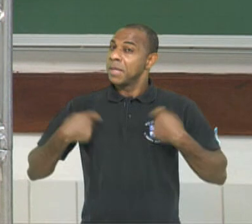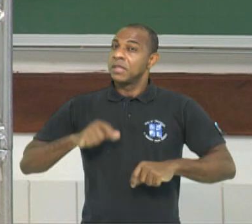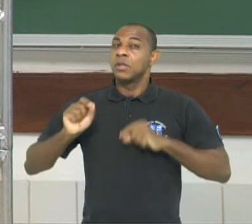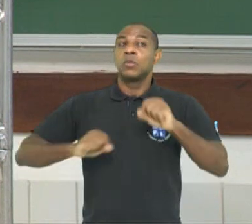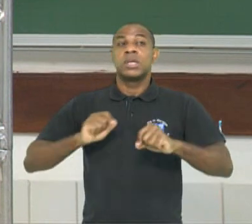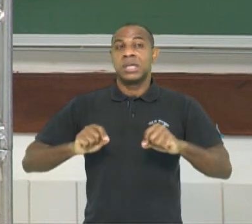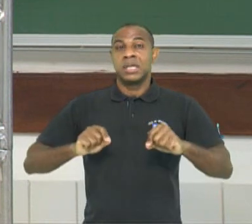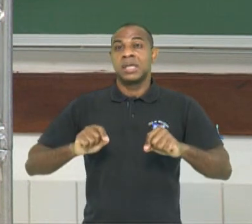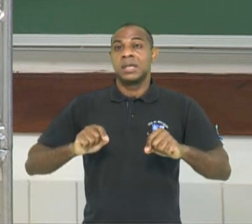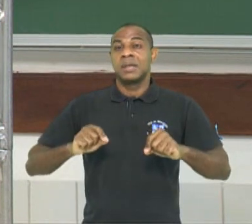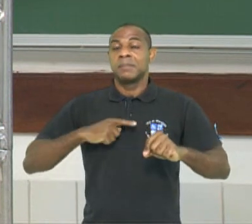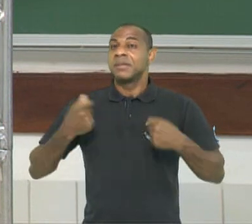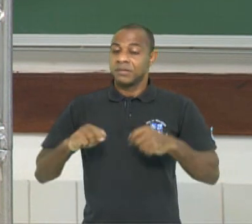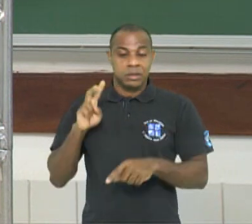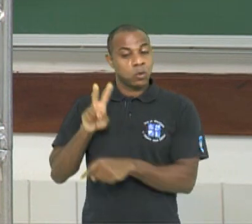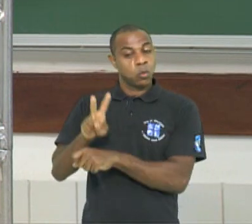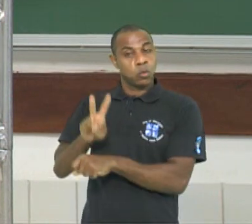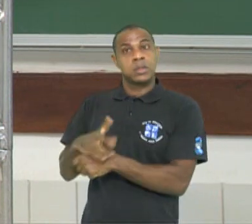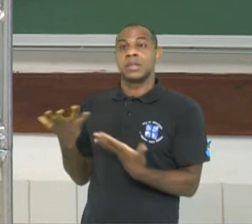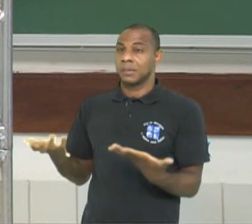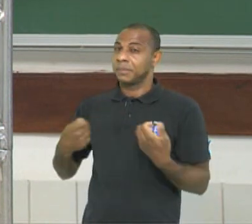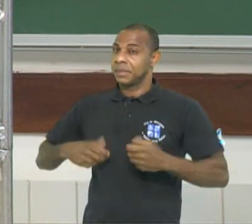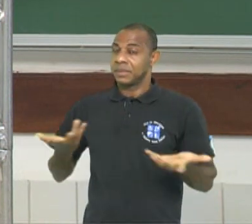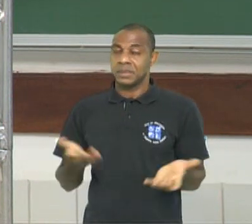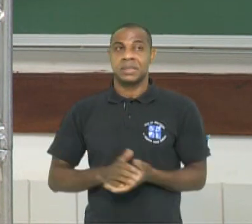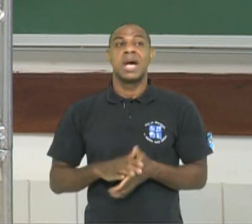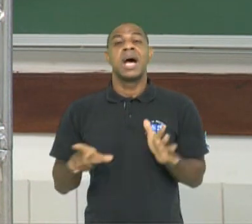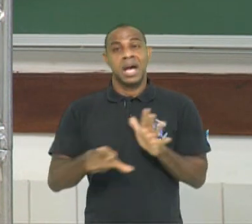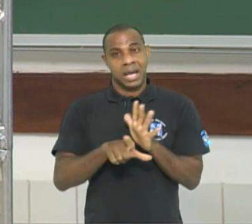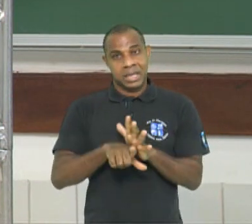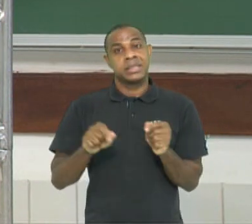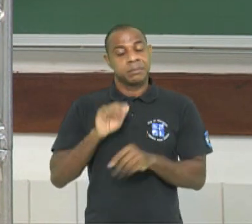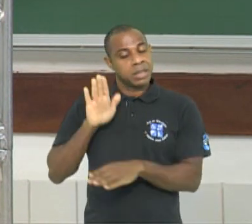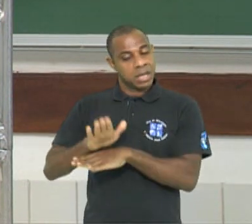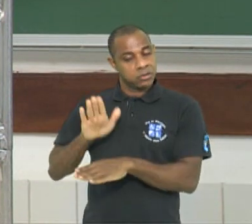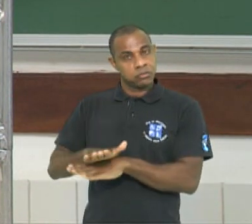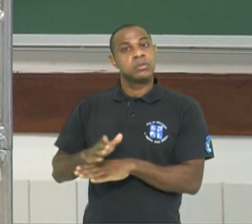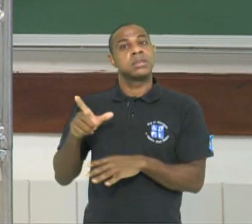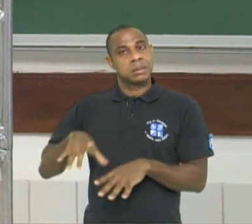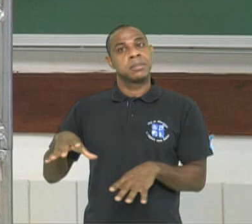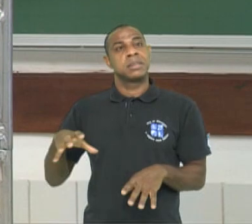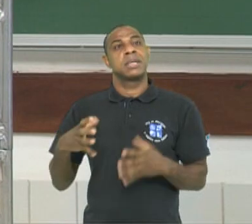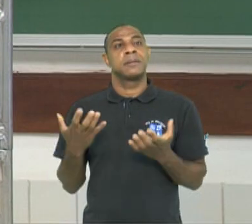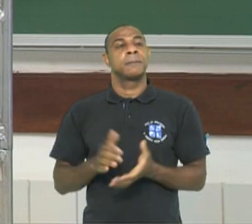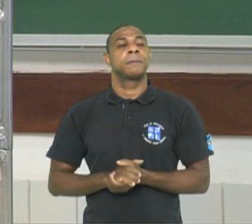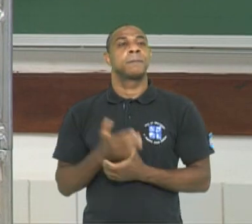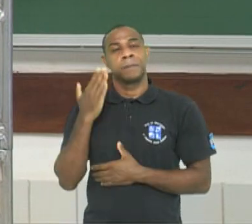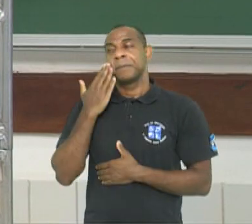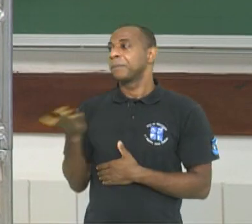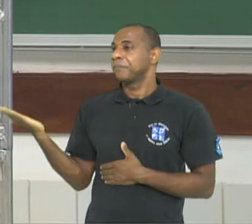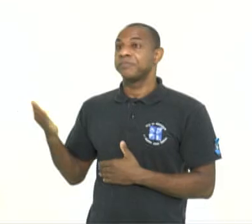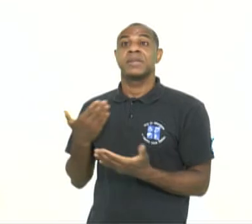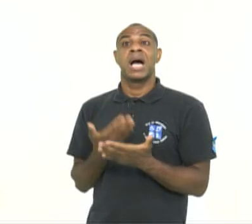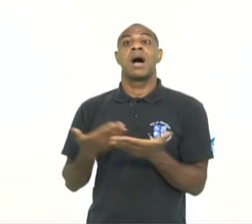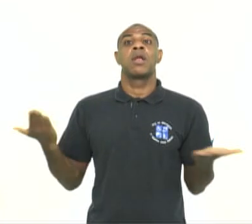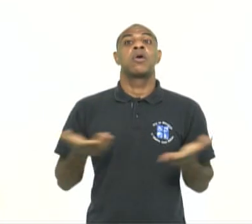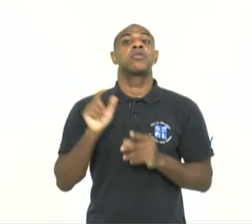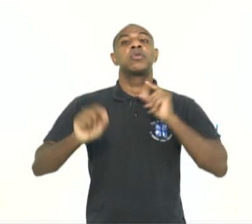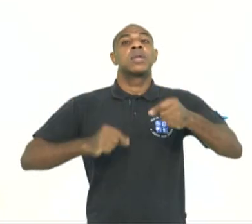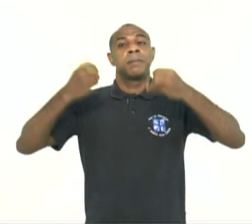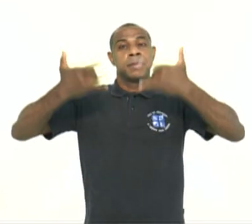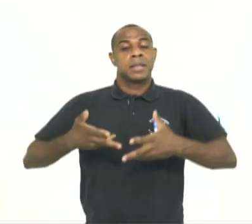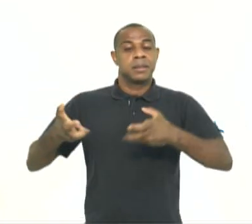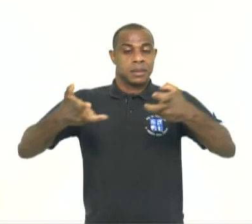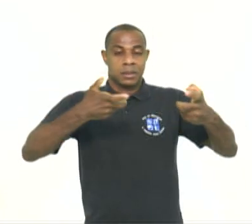realmente serem zeladas. Por isso, a lei também vem a colaborar nesse sentido. Bom, durante a aula de hoje a gente